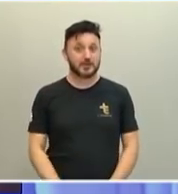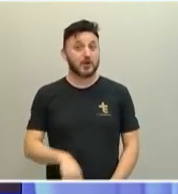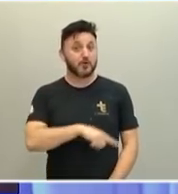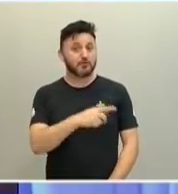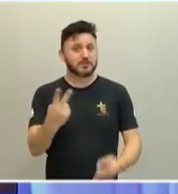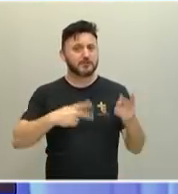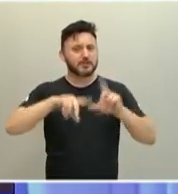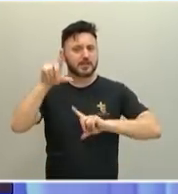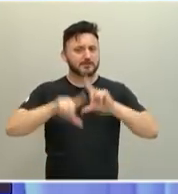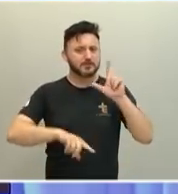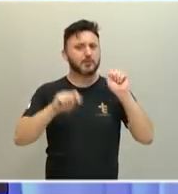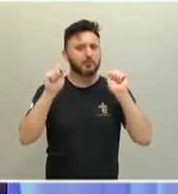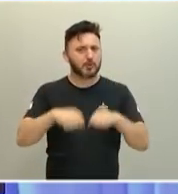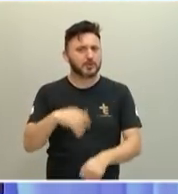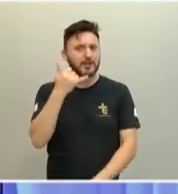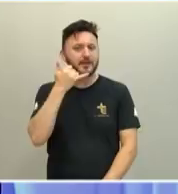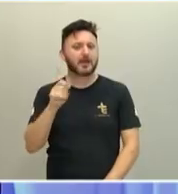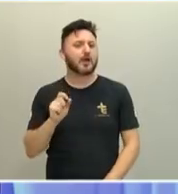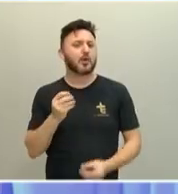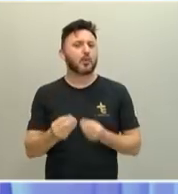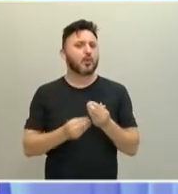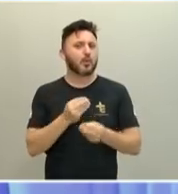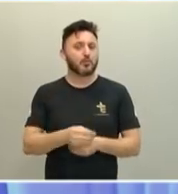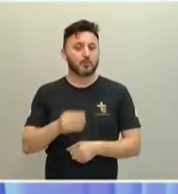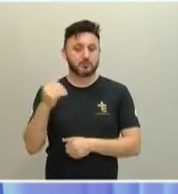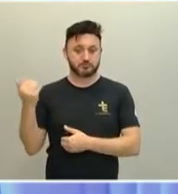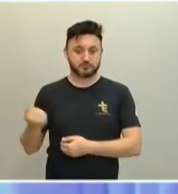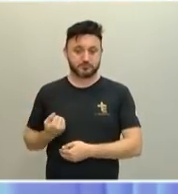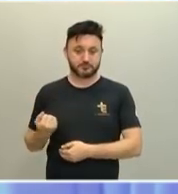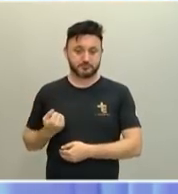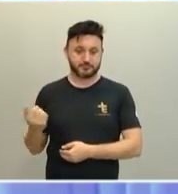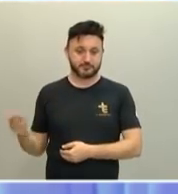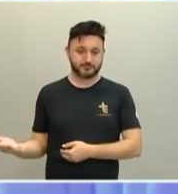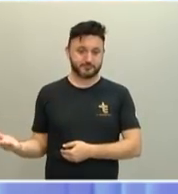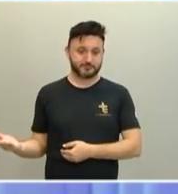pode ligar para cá agora. Liga para cá,